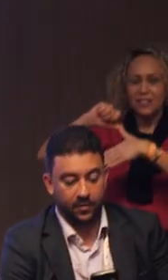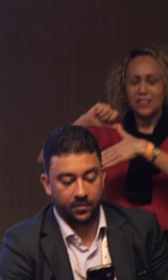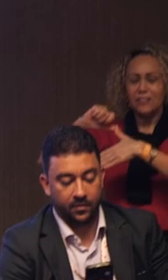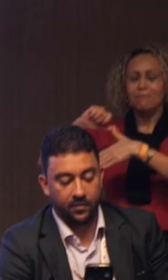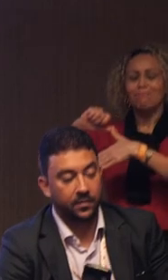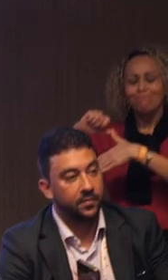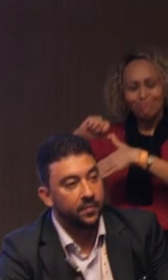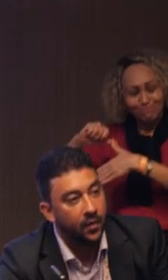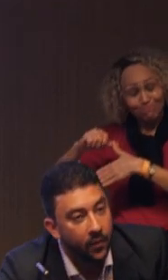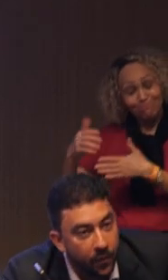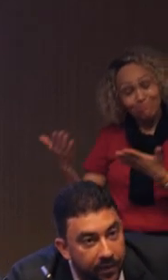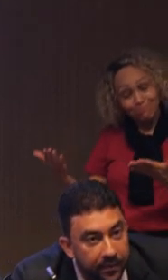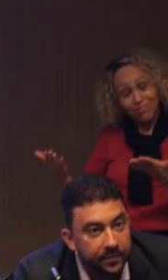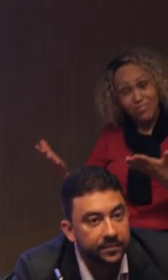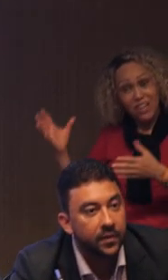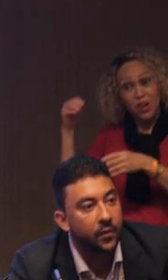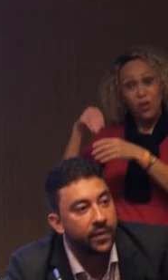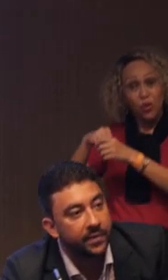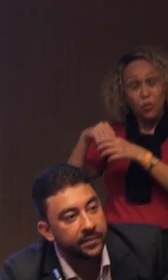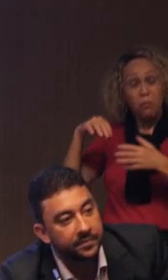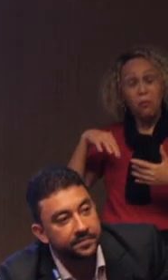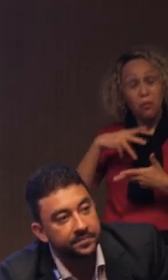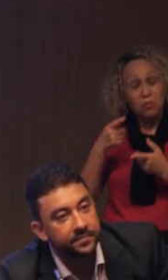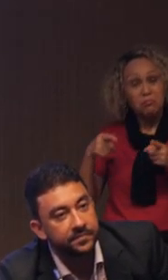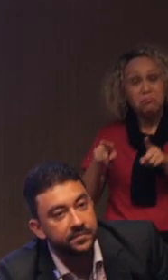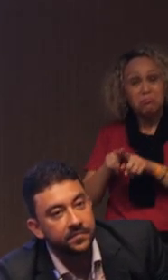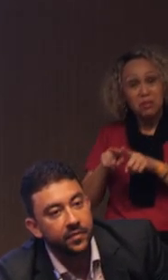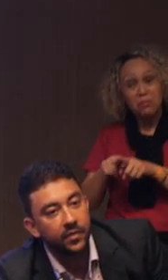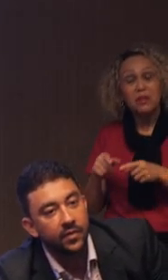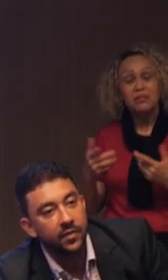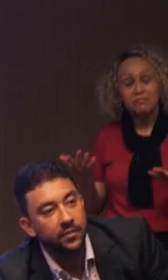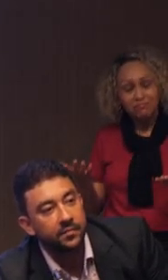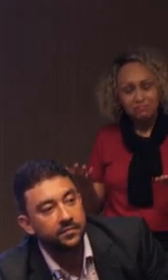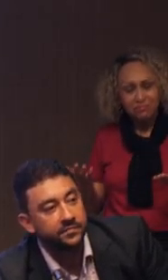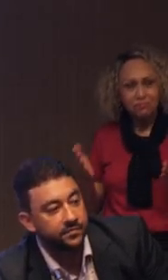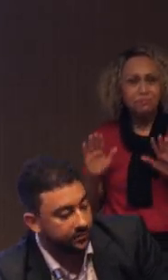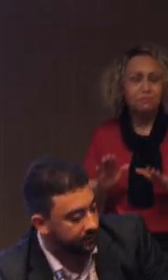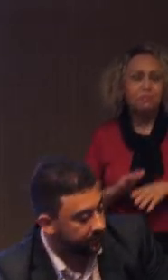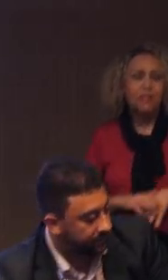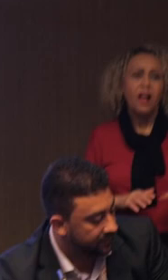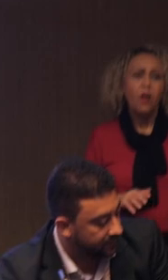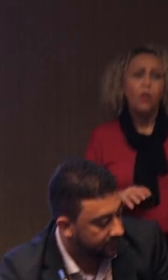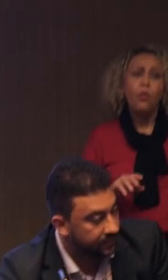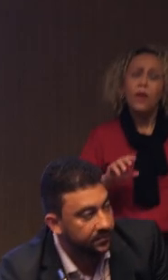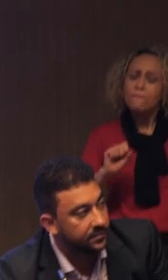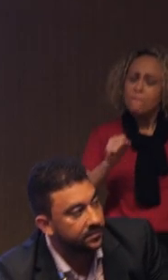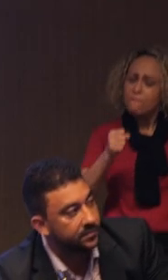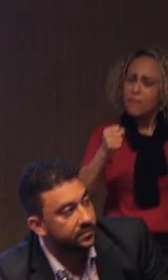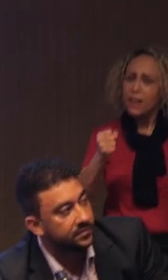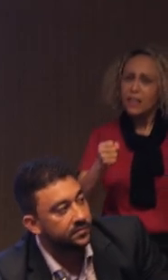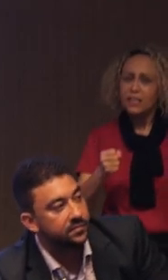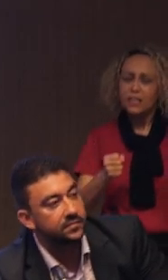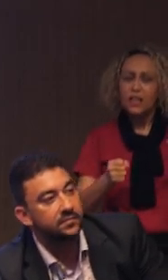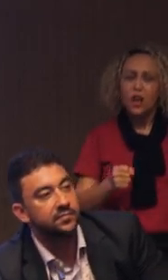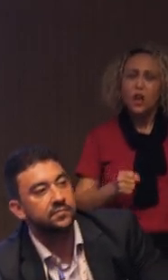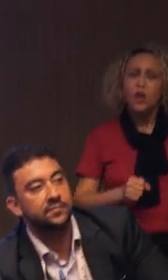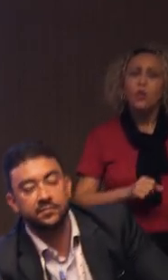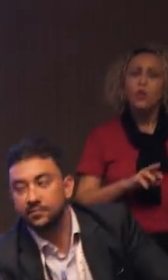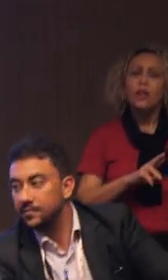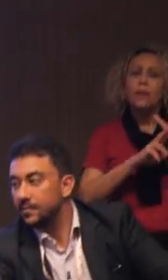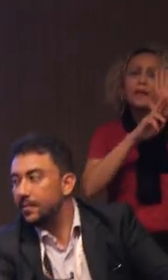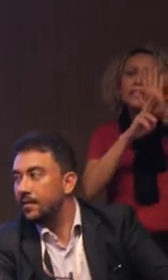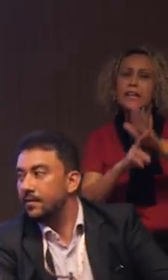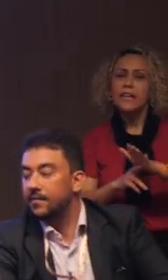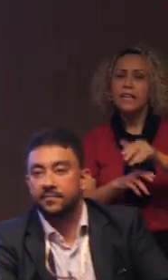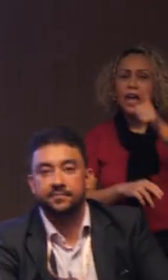e faz o enfrentamento que vem fazendo. Esse é é o que ele representa. Representa as mulheres, representa